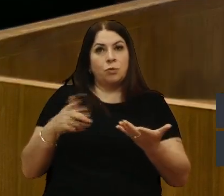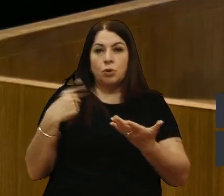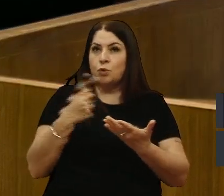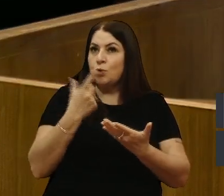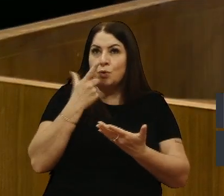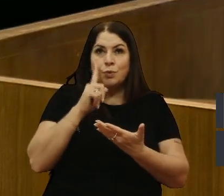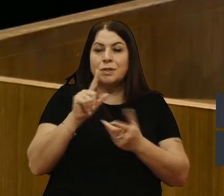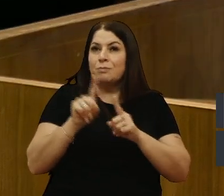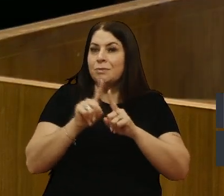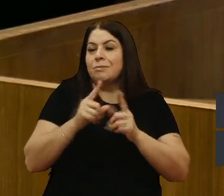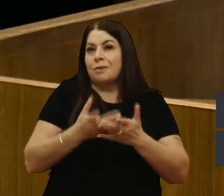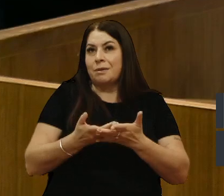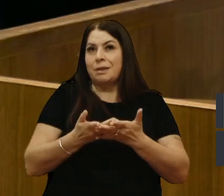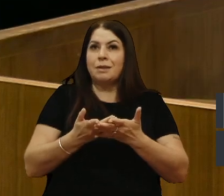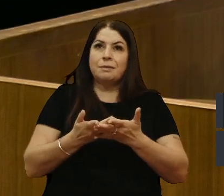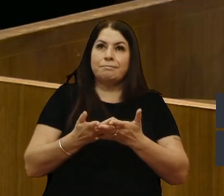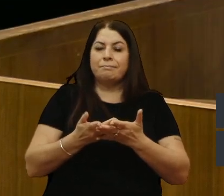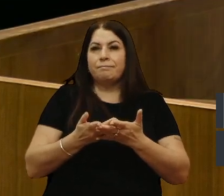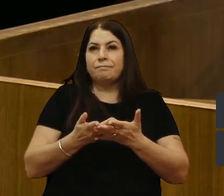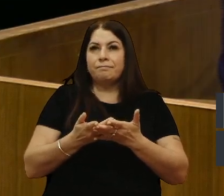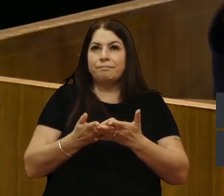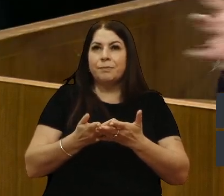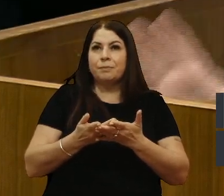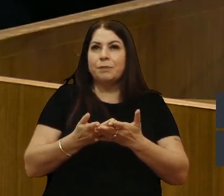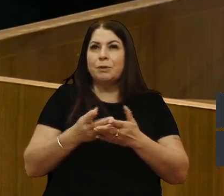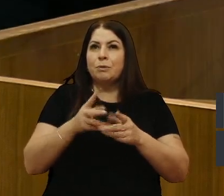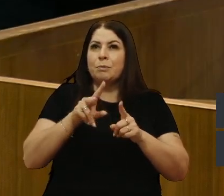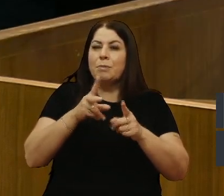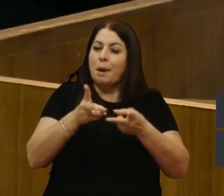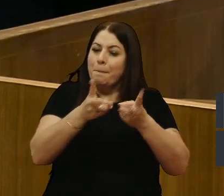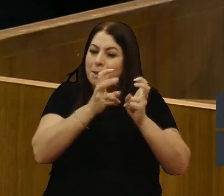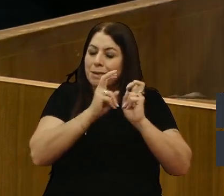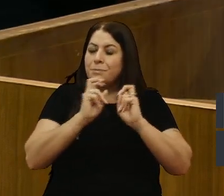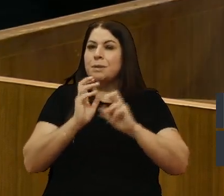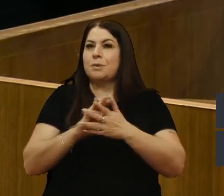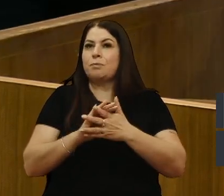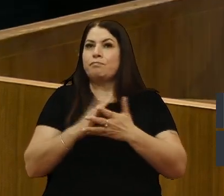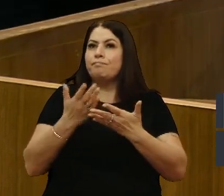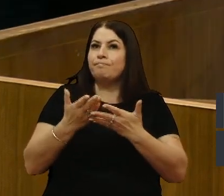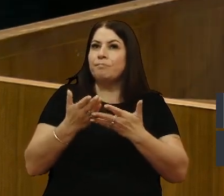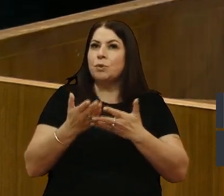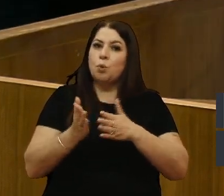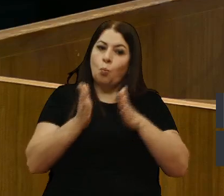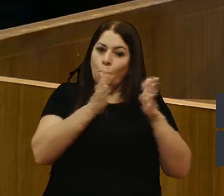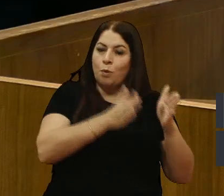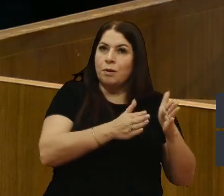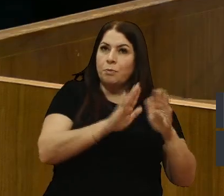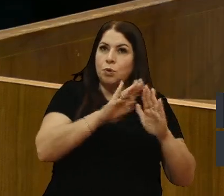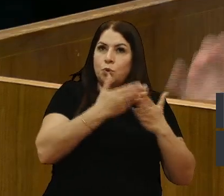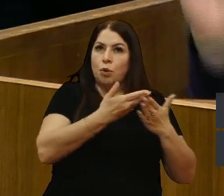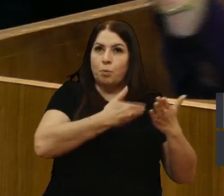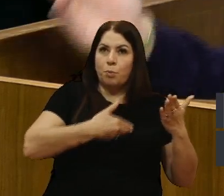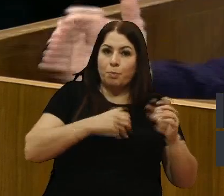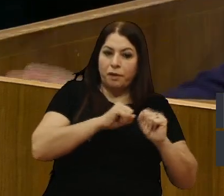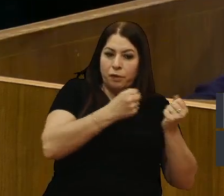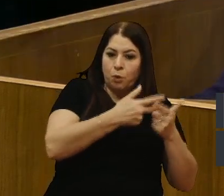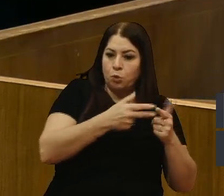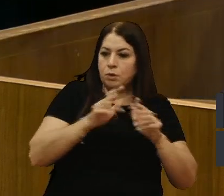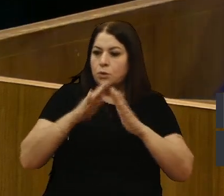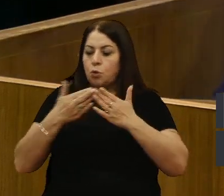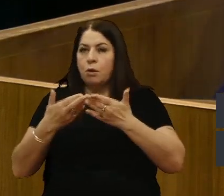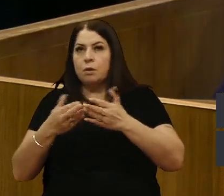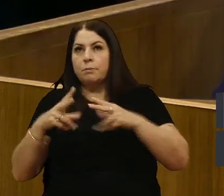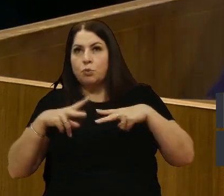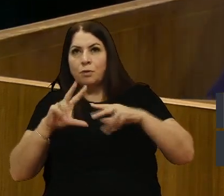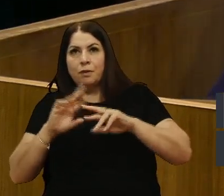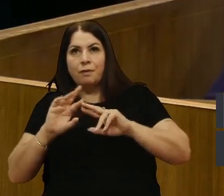não tenhamos uma percepção, né, de um lado, se é numa escola pública eu defendo uma coisa, se é escola privada eu